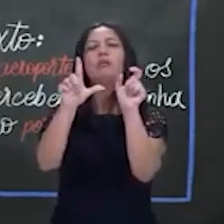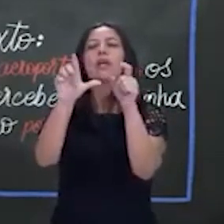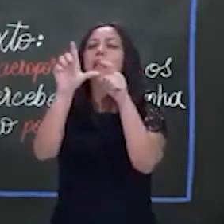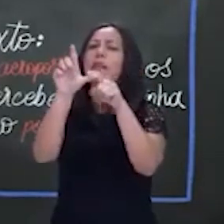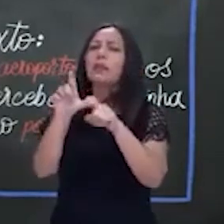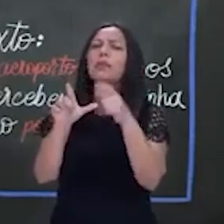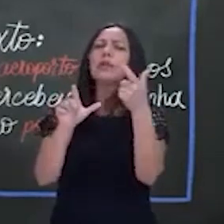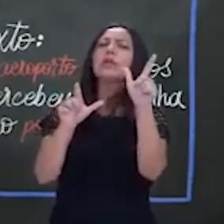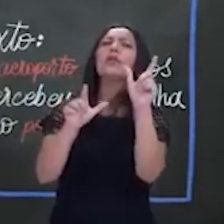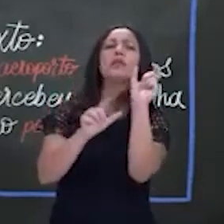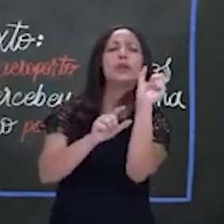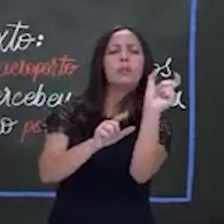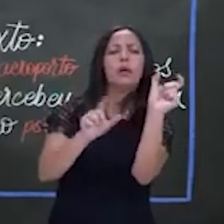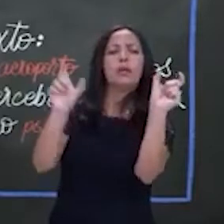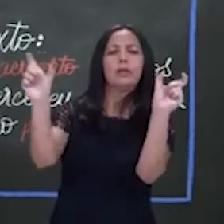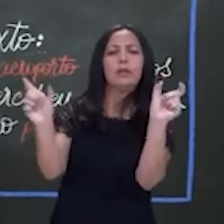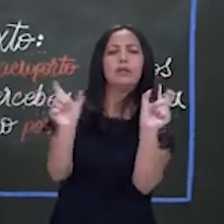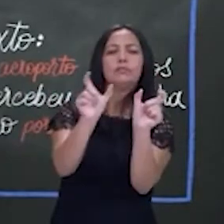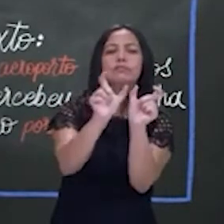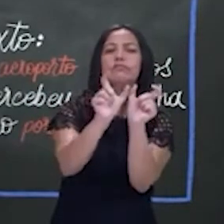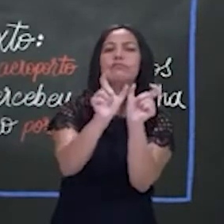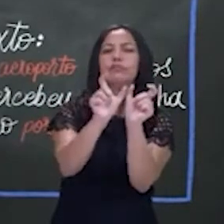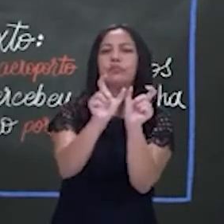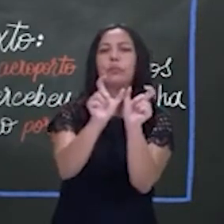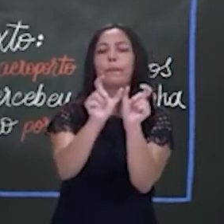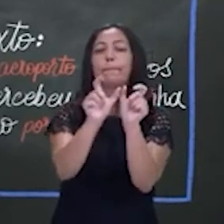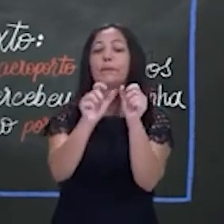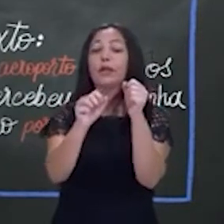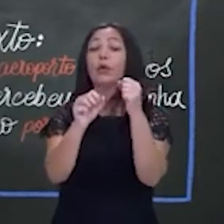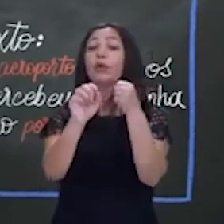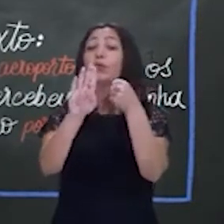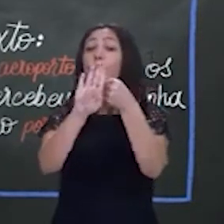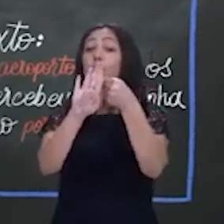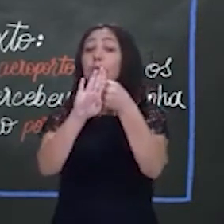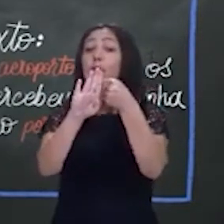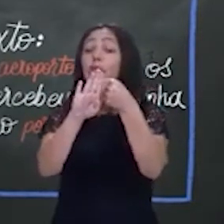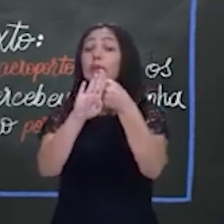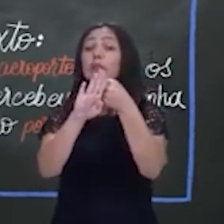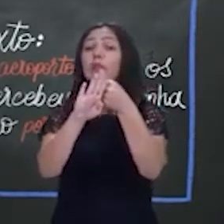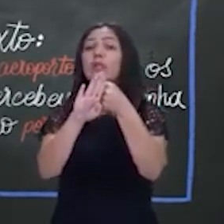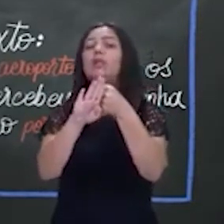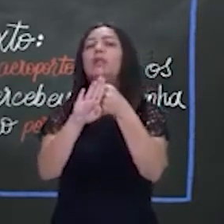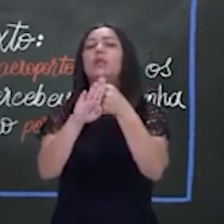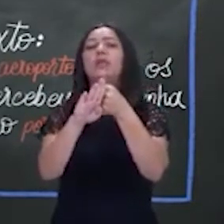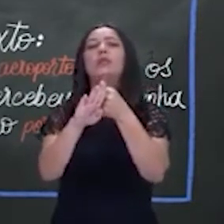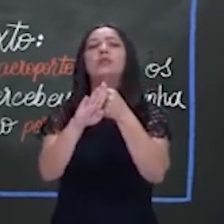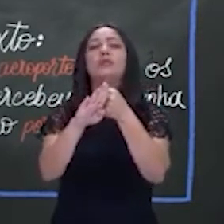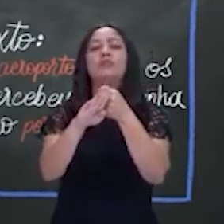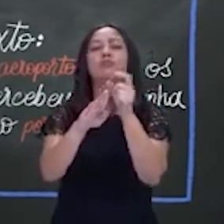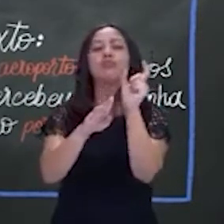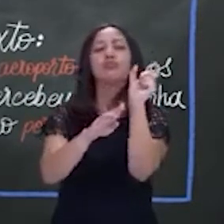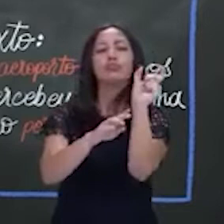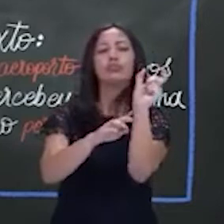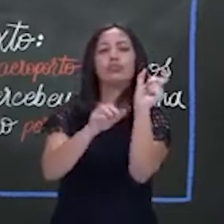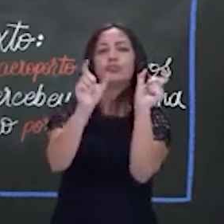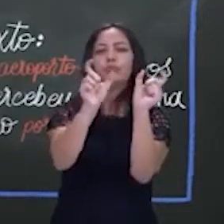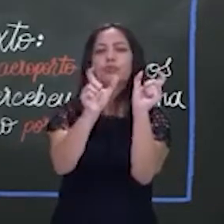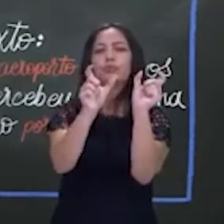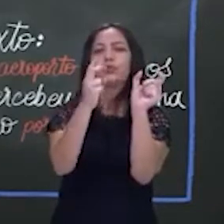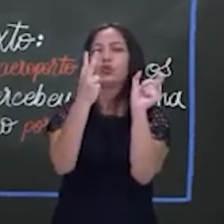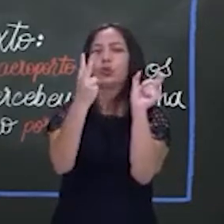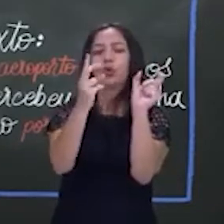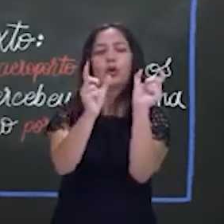palavras que se transformaram também no substantivo composto. Porque o substantivo composto pode ser formado por mais de uma palavra ou por mais de um termo